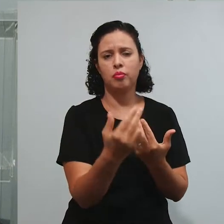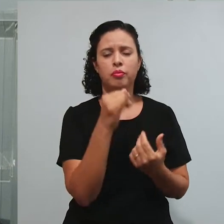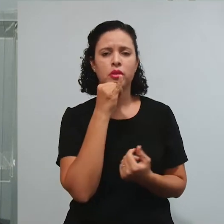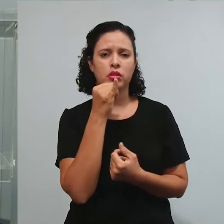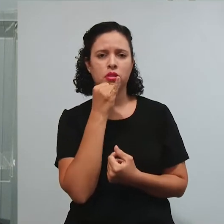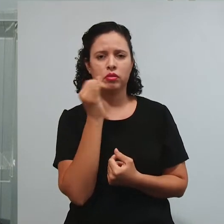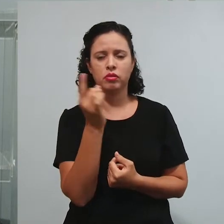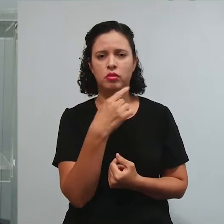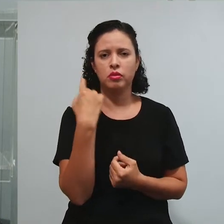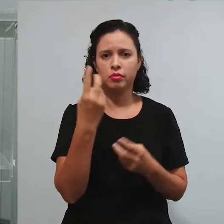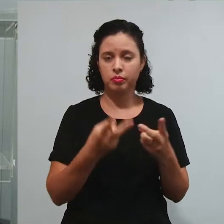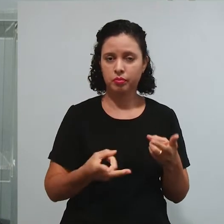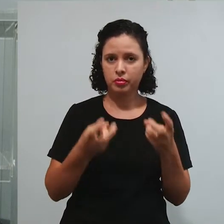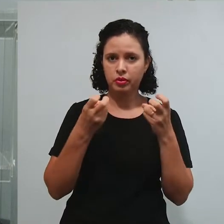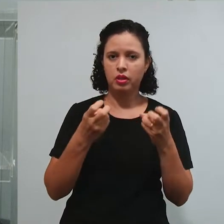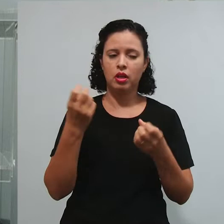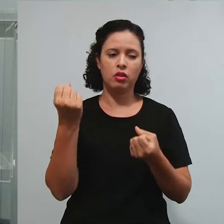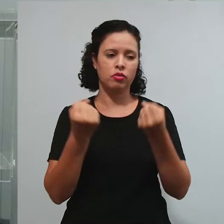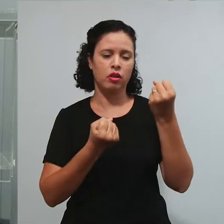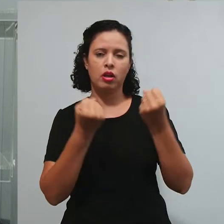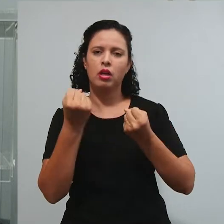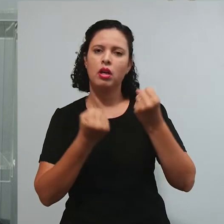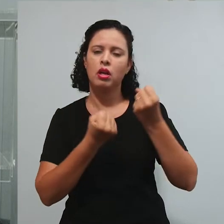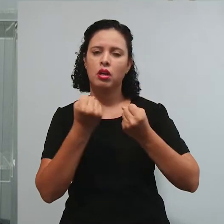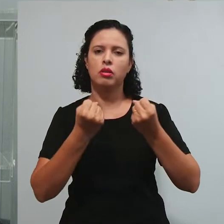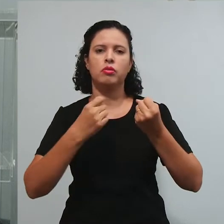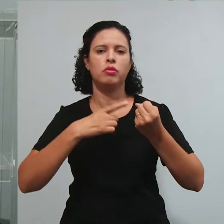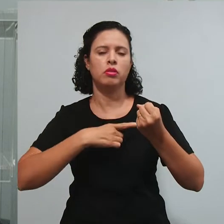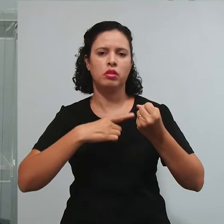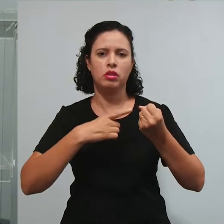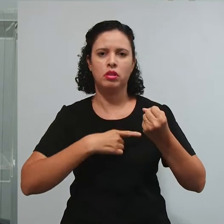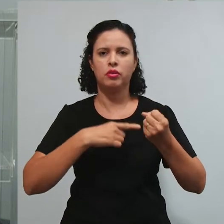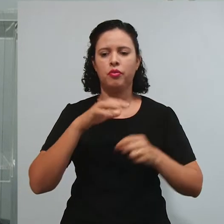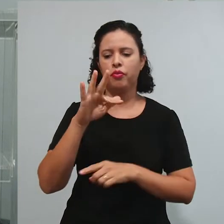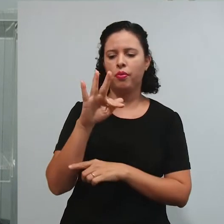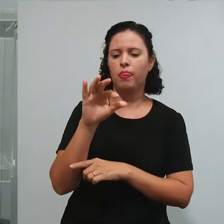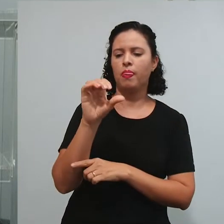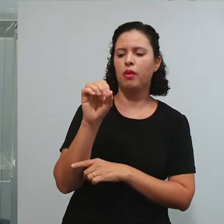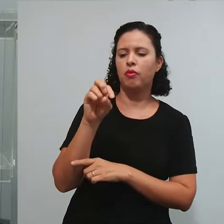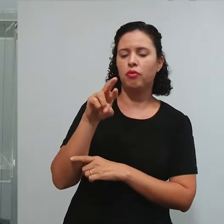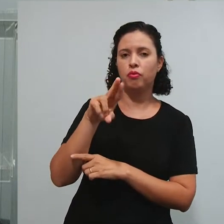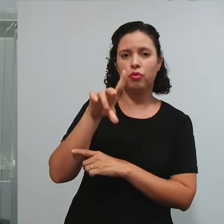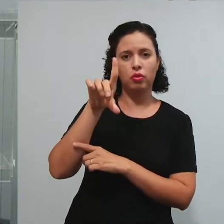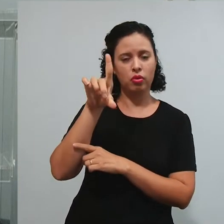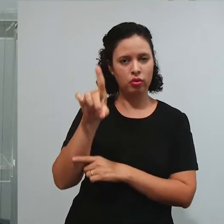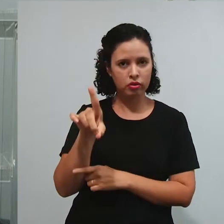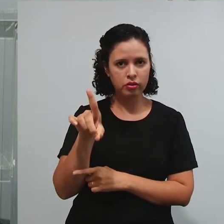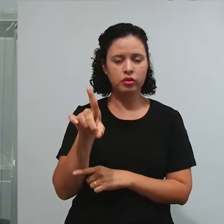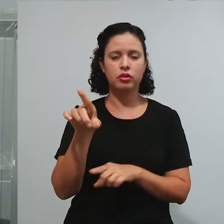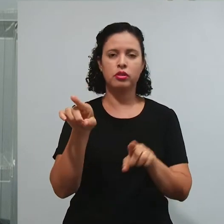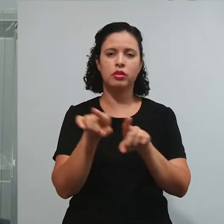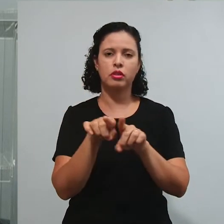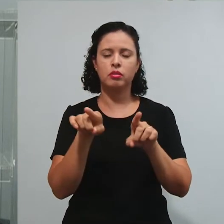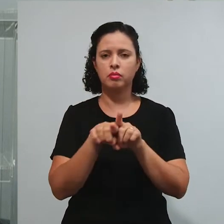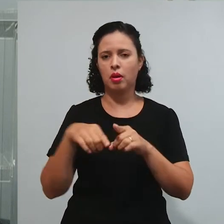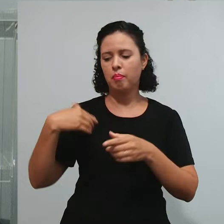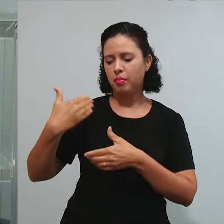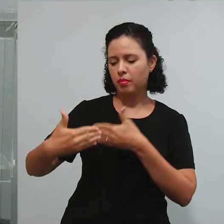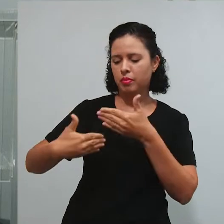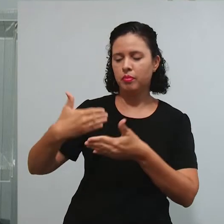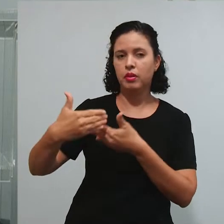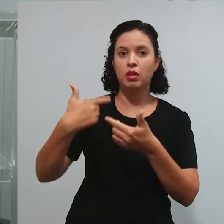a produção automobilística, né? Ford e toda aquela sequência